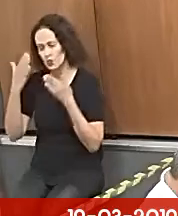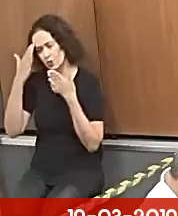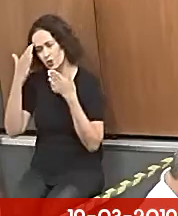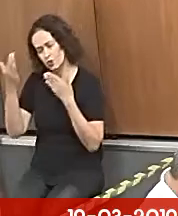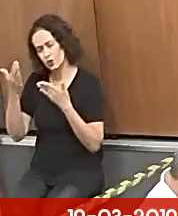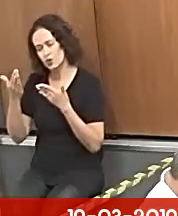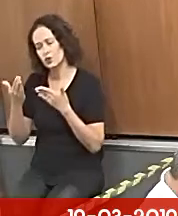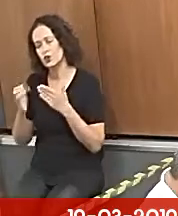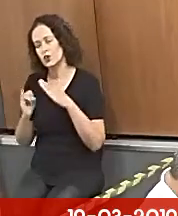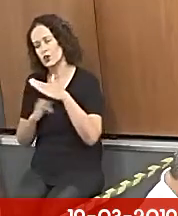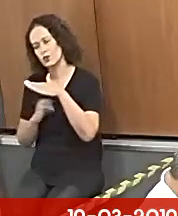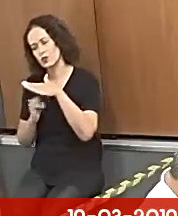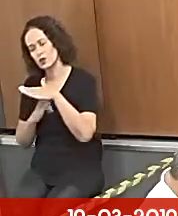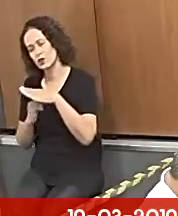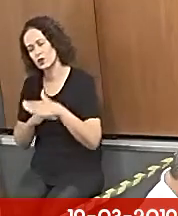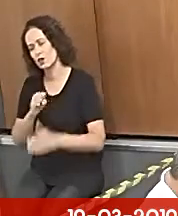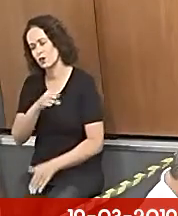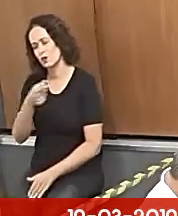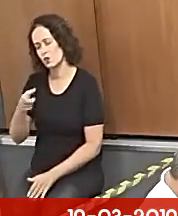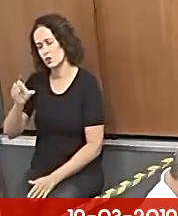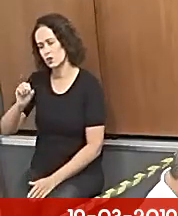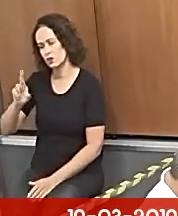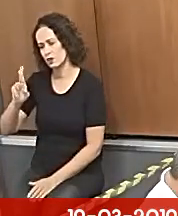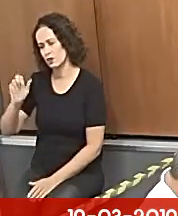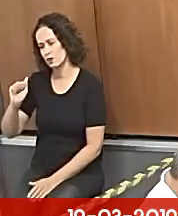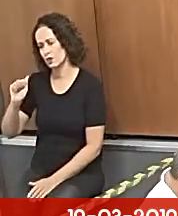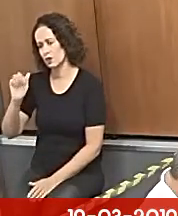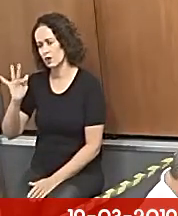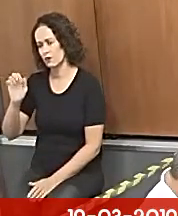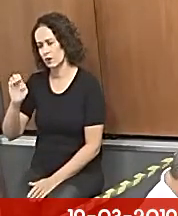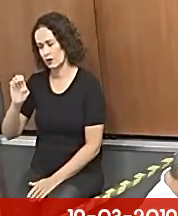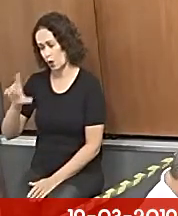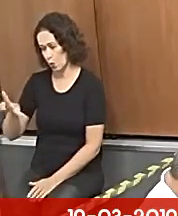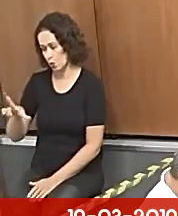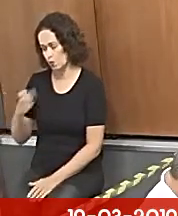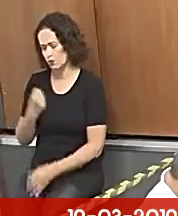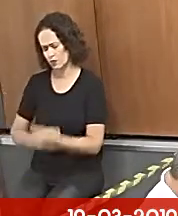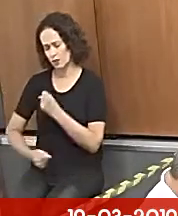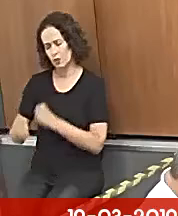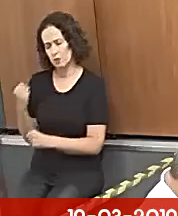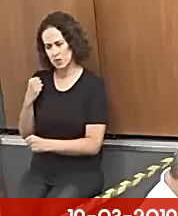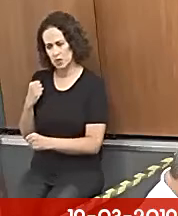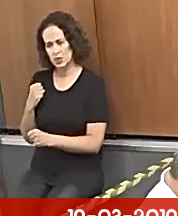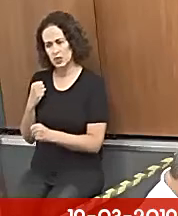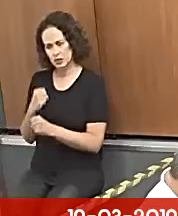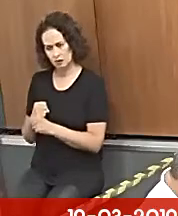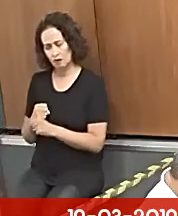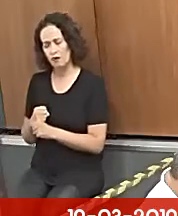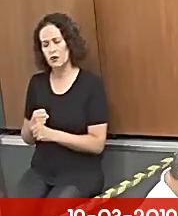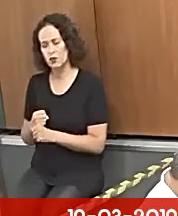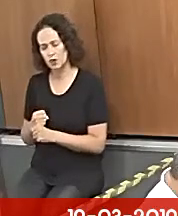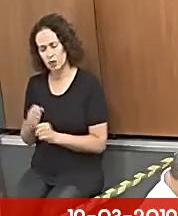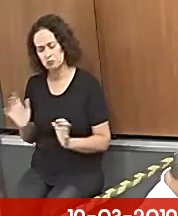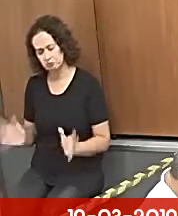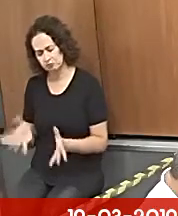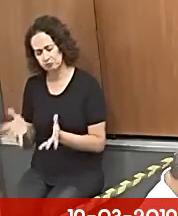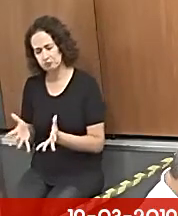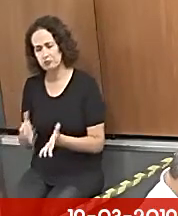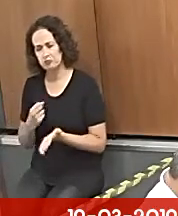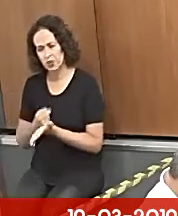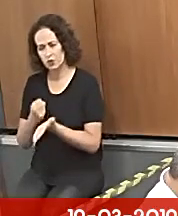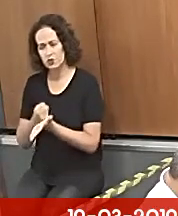instituto são rafael tem muito a agradecer o trabalho do deputado duarte bechi no ano passado é que voltou depois de muitas discussões